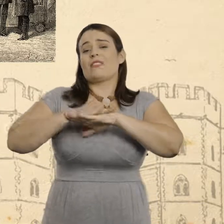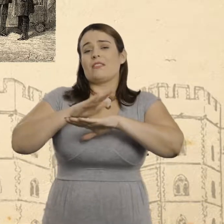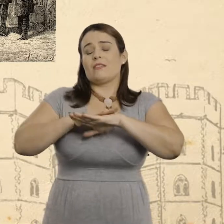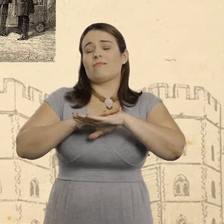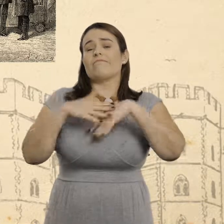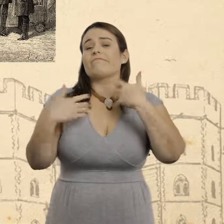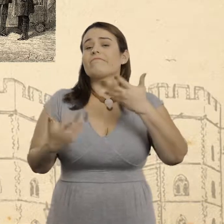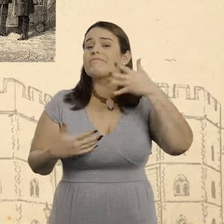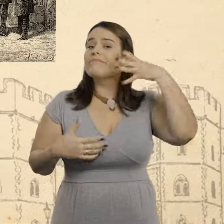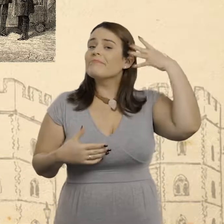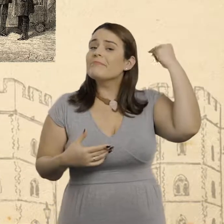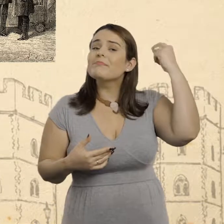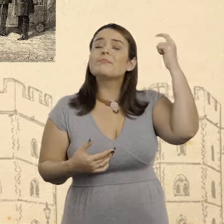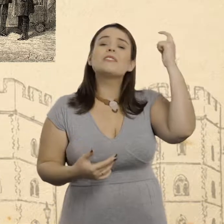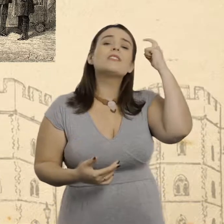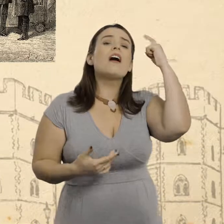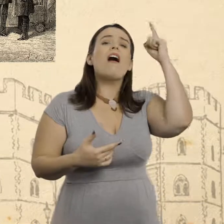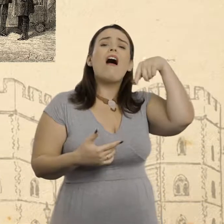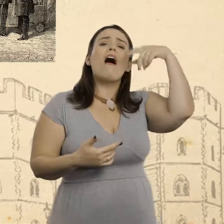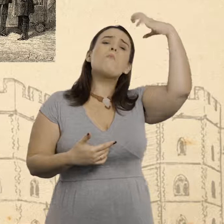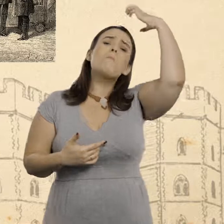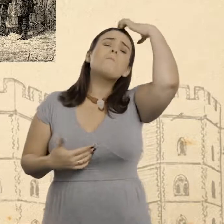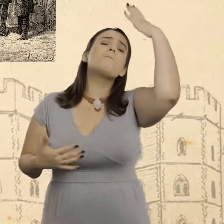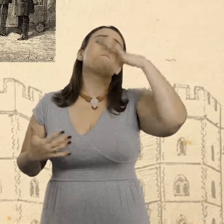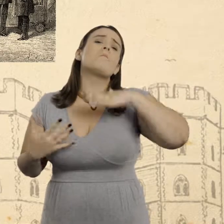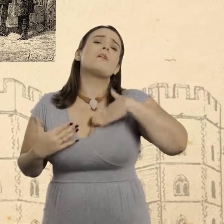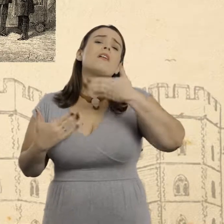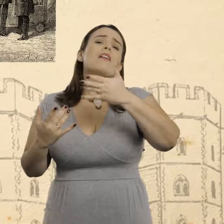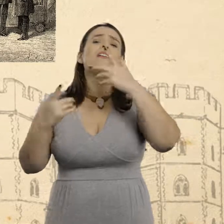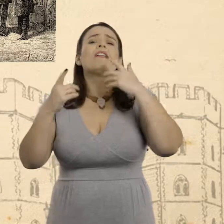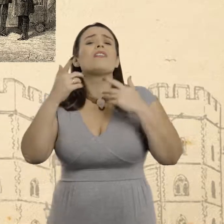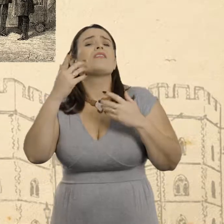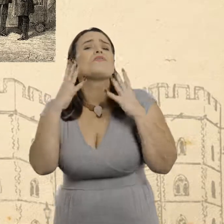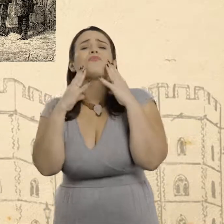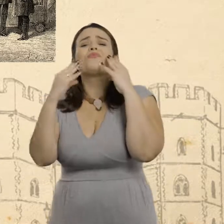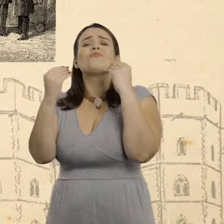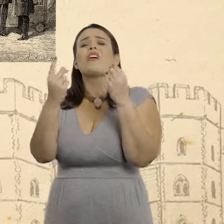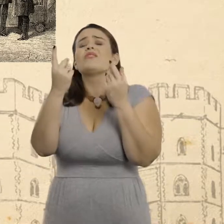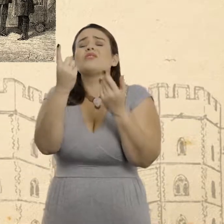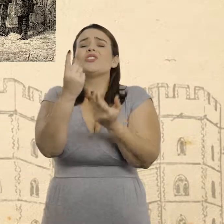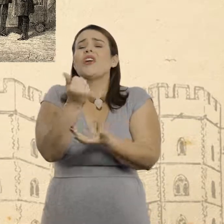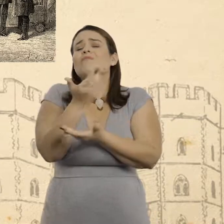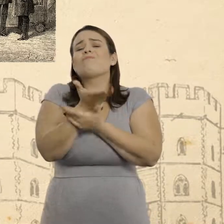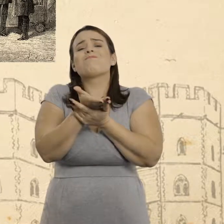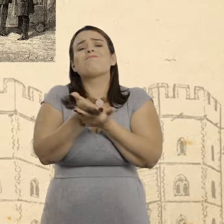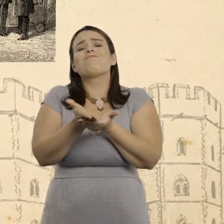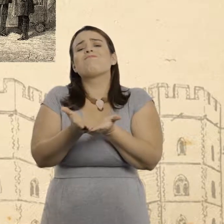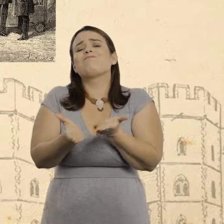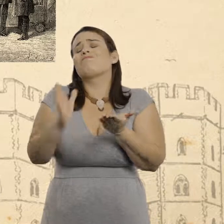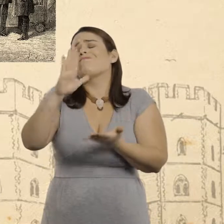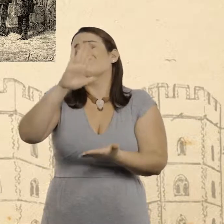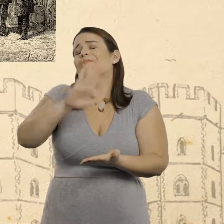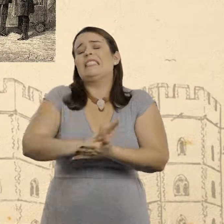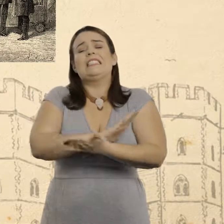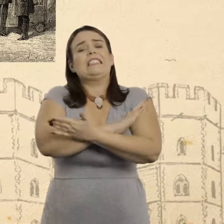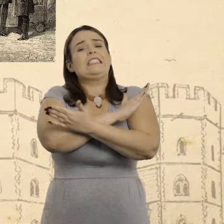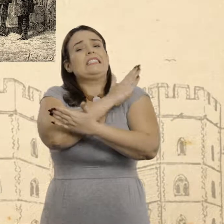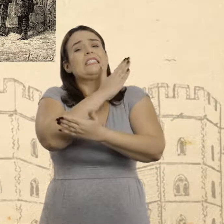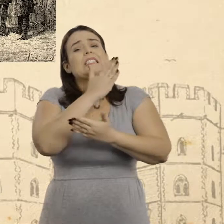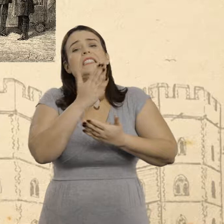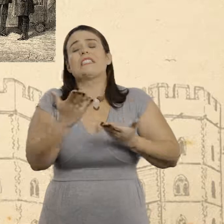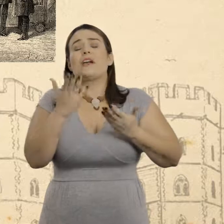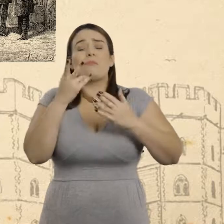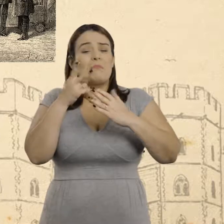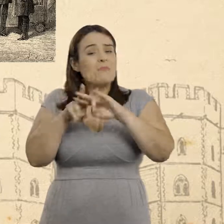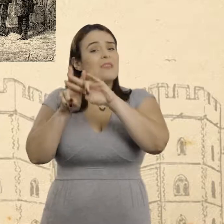fazer. Passepartout pensou que por culpa dele, o Sr. Fogg estava totalmente falido. A prisão